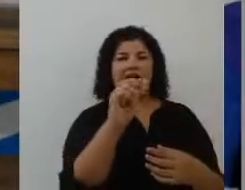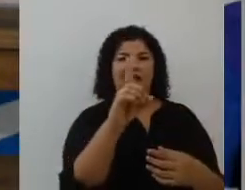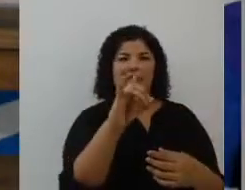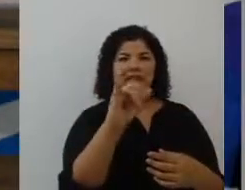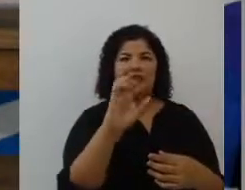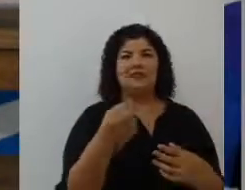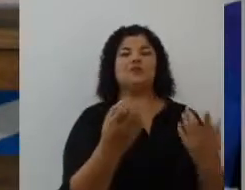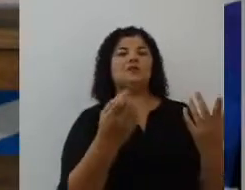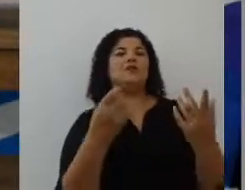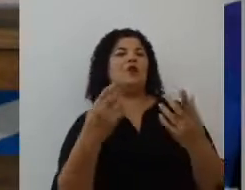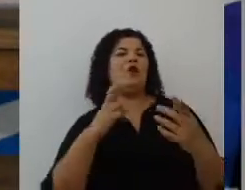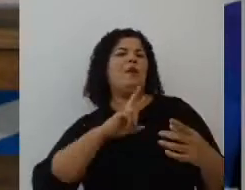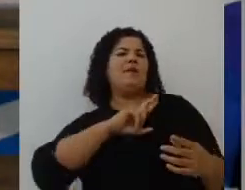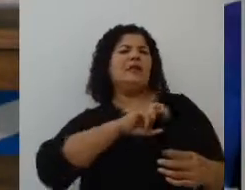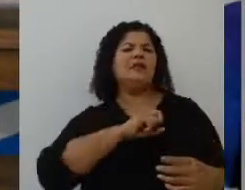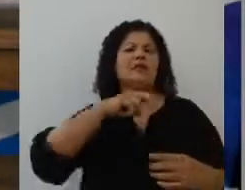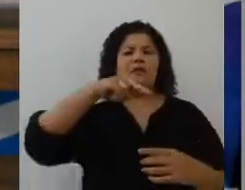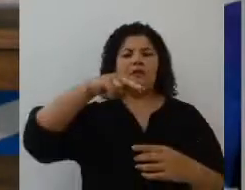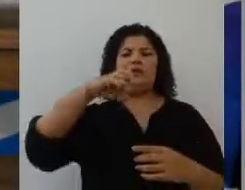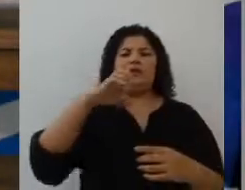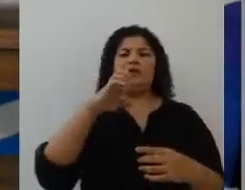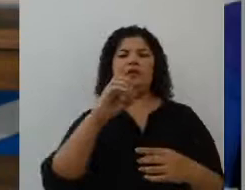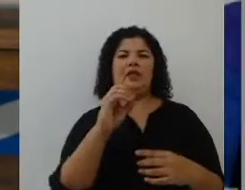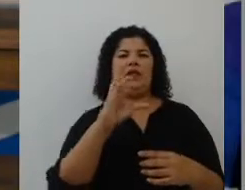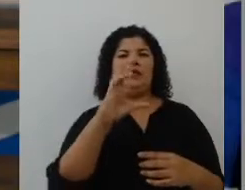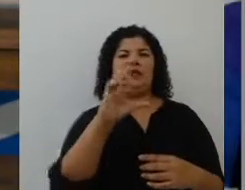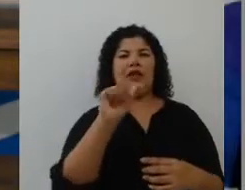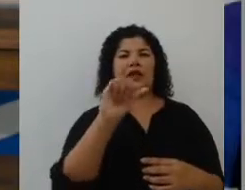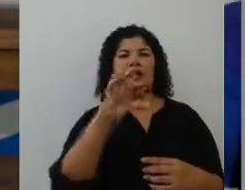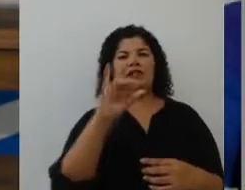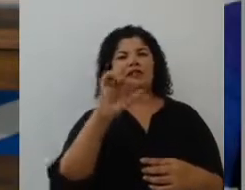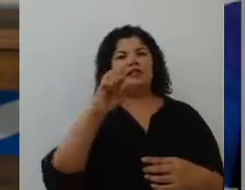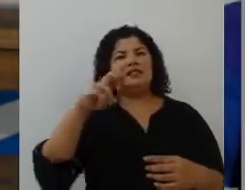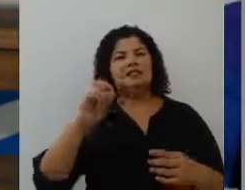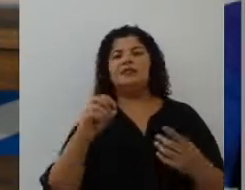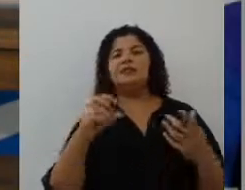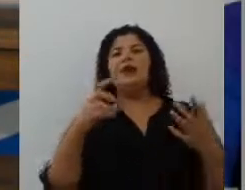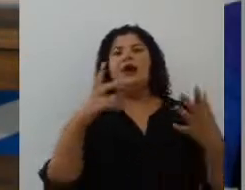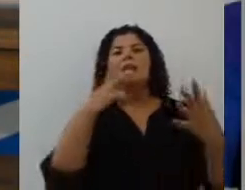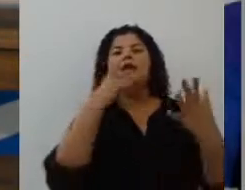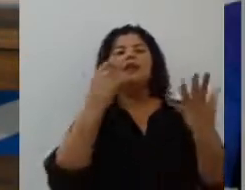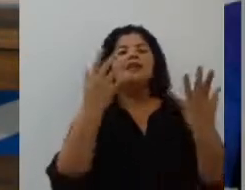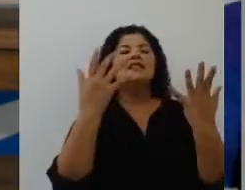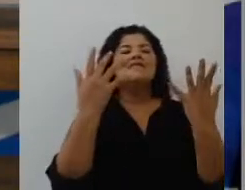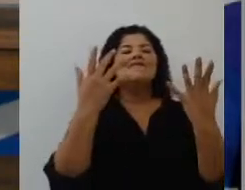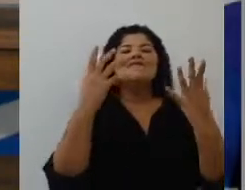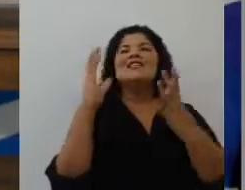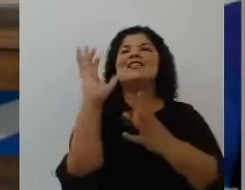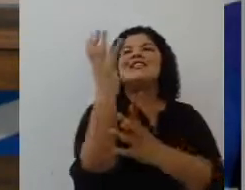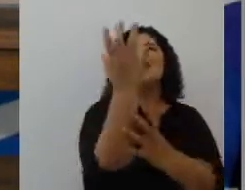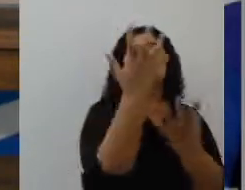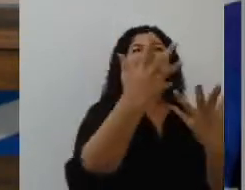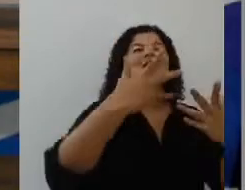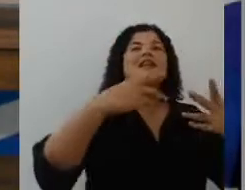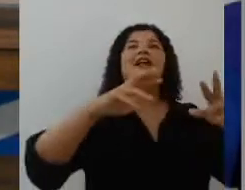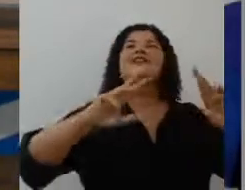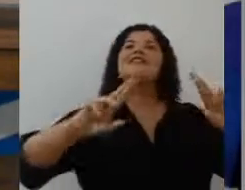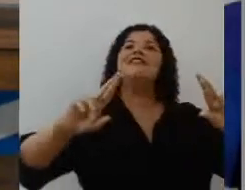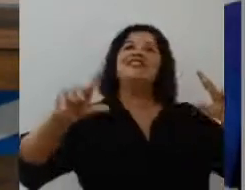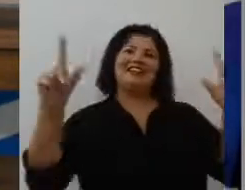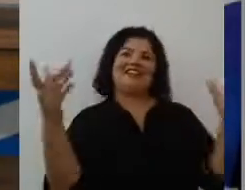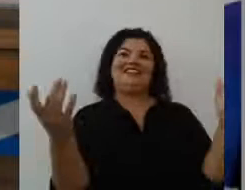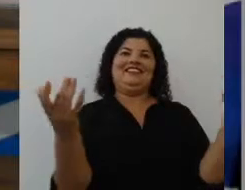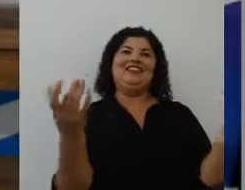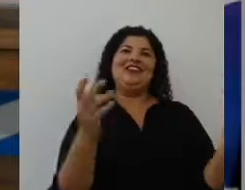romantismo, a gente vê que no arcadismo a natureza ela é um cenário, ela é um plano estético.